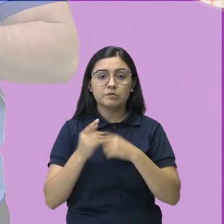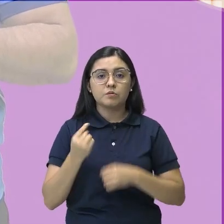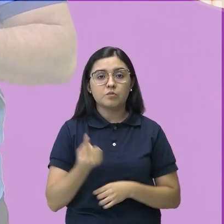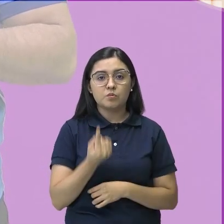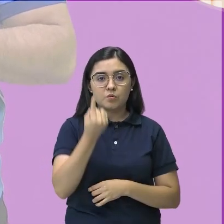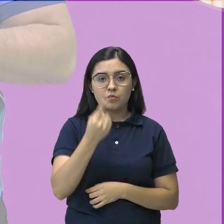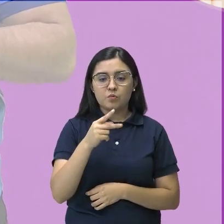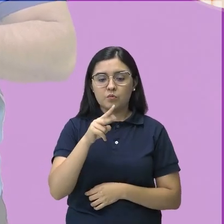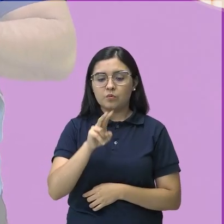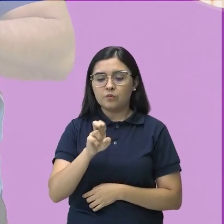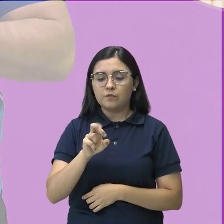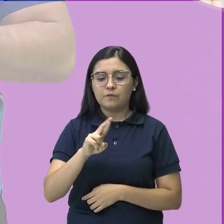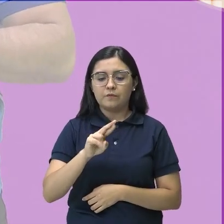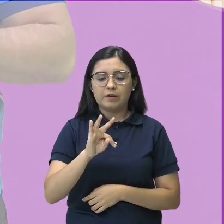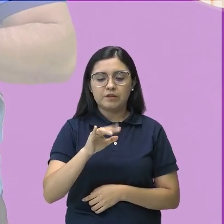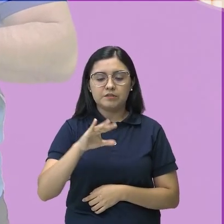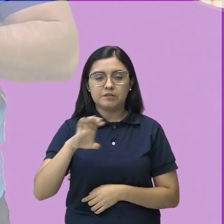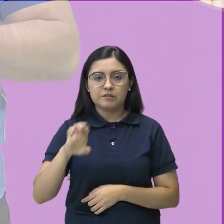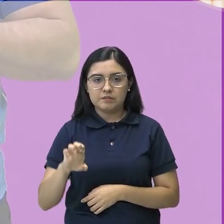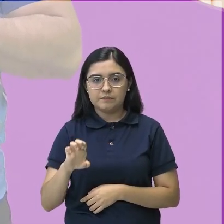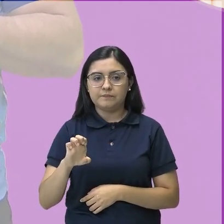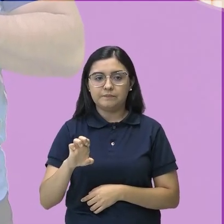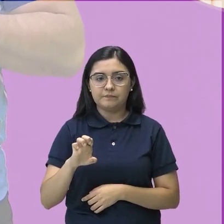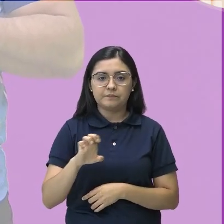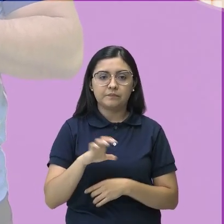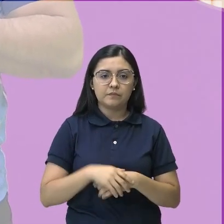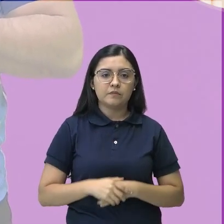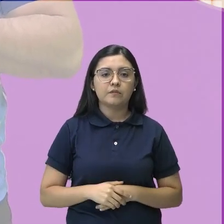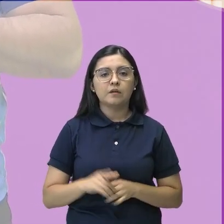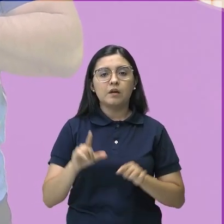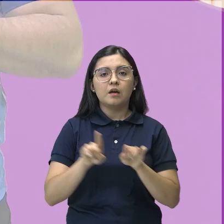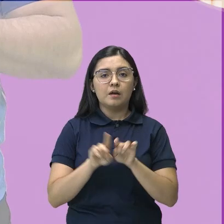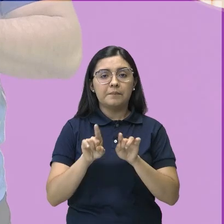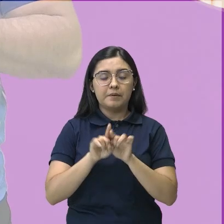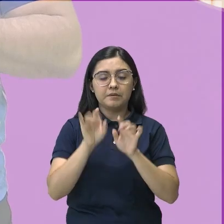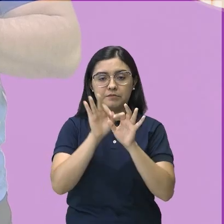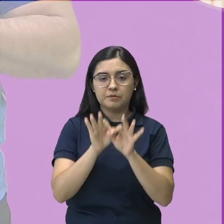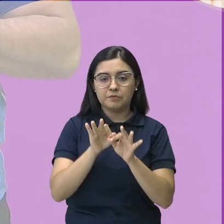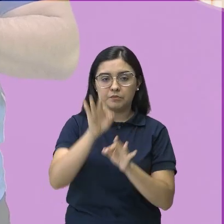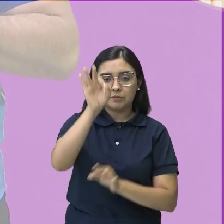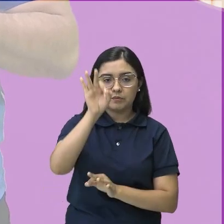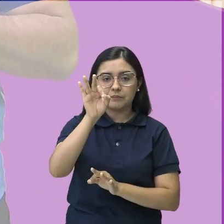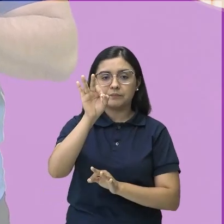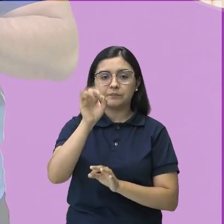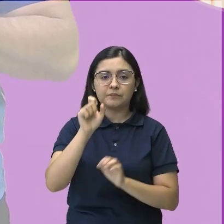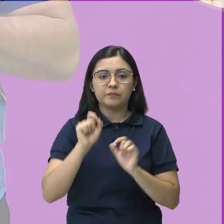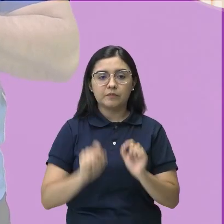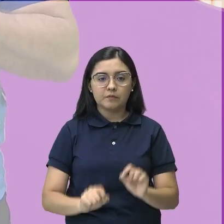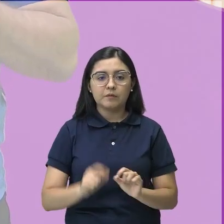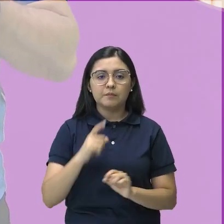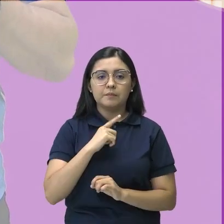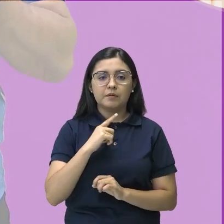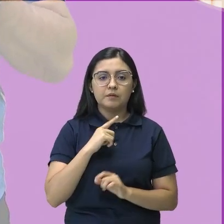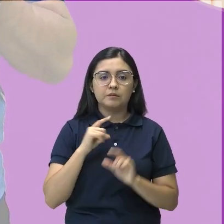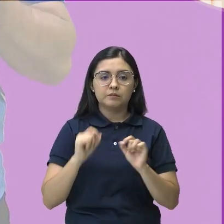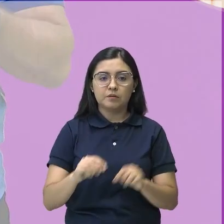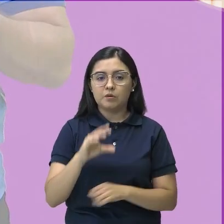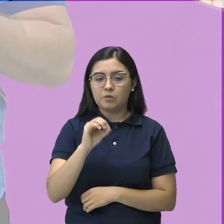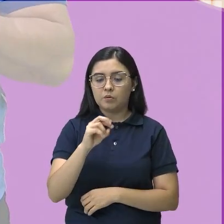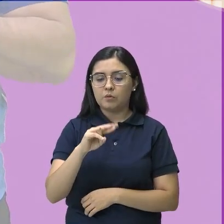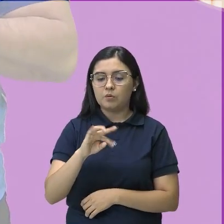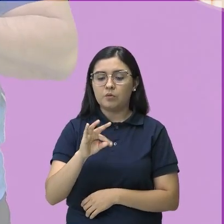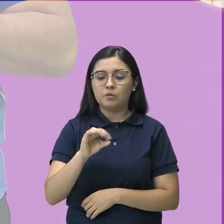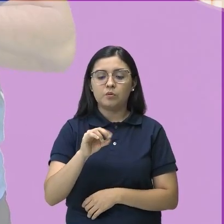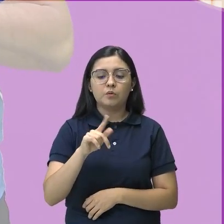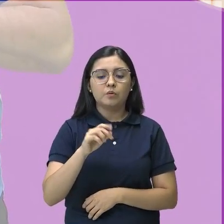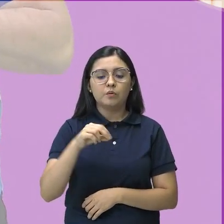um vértice fora de sua base. Sua altura é determinada pela distância ortogonal,